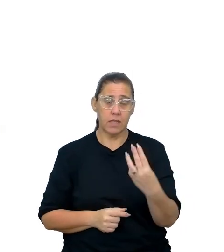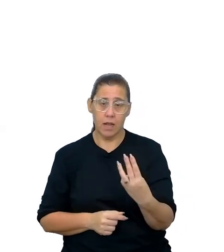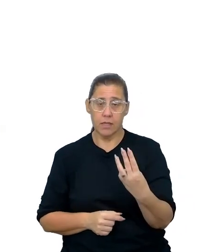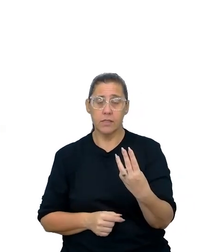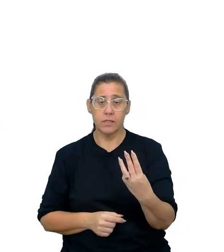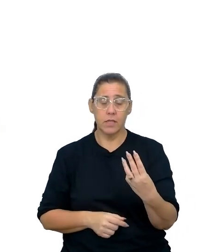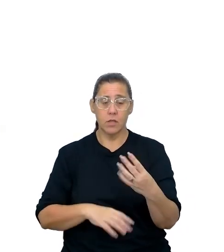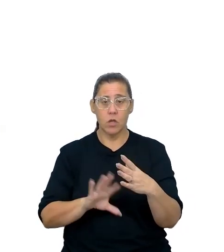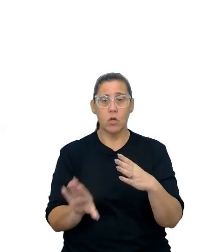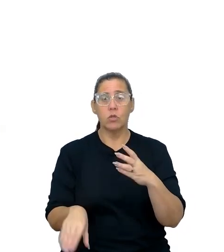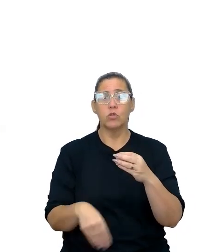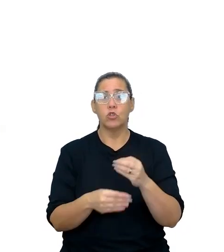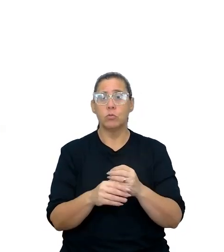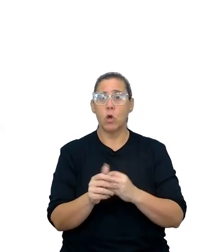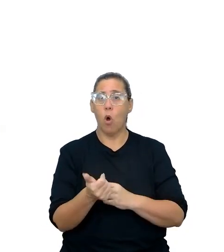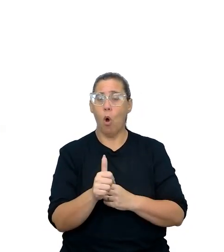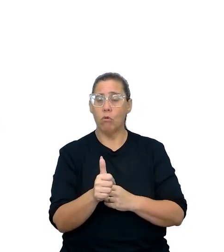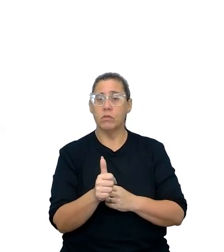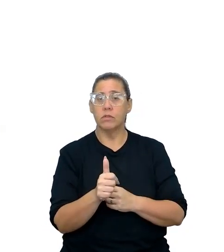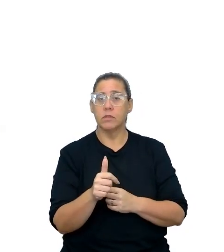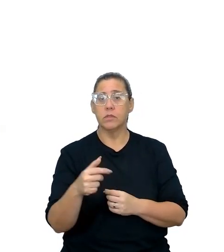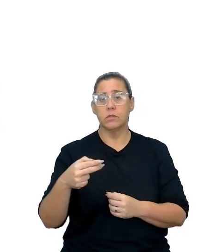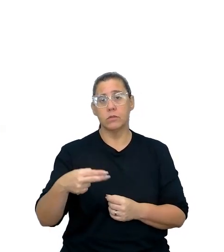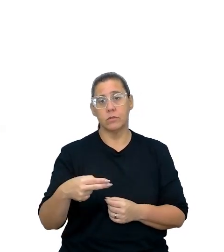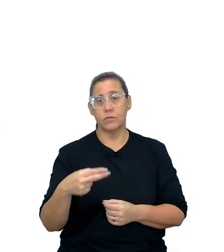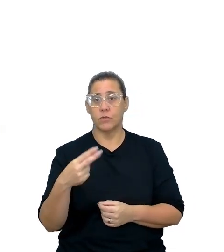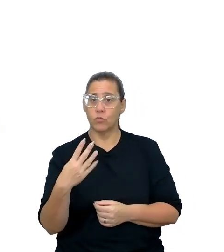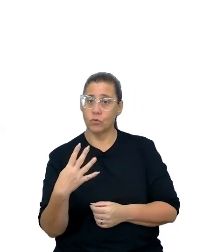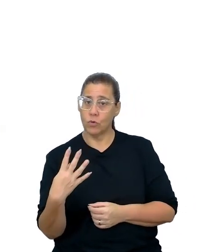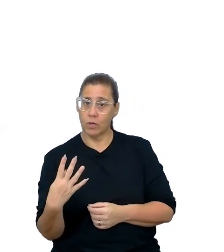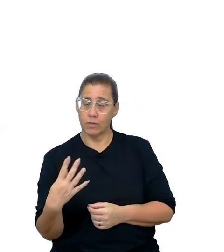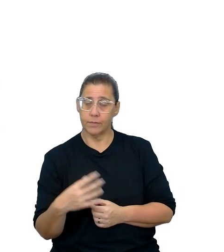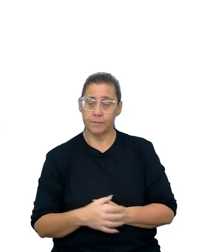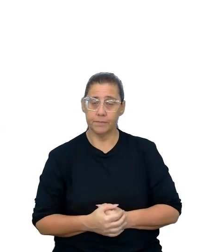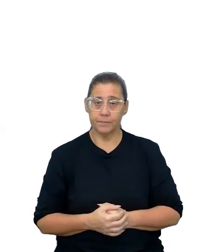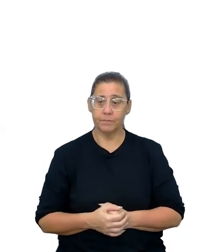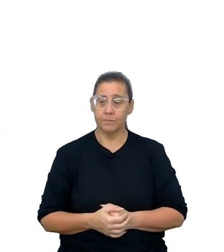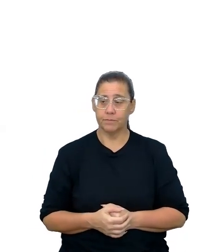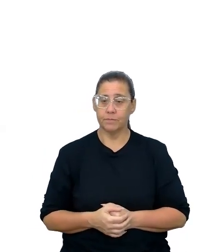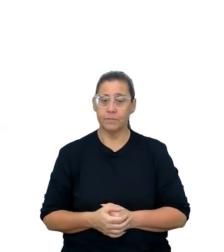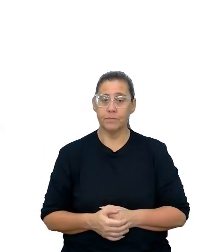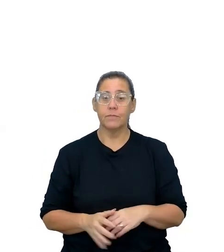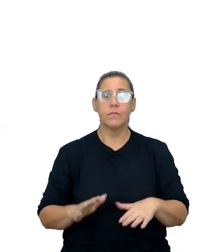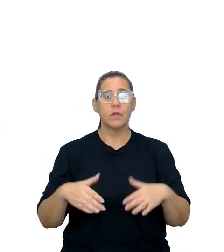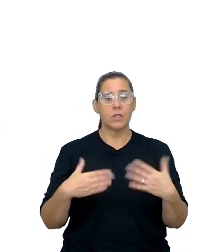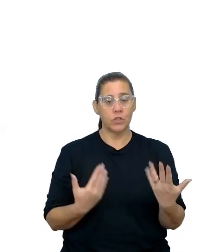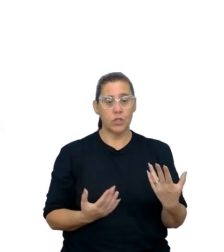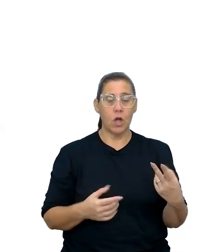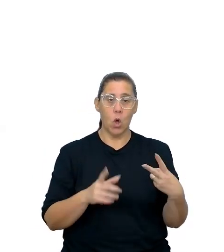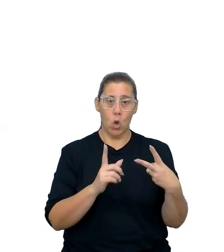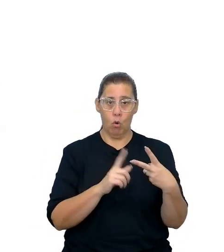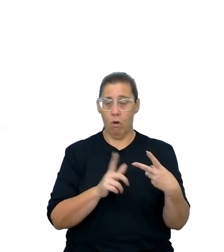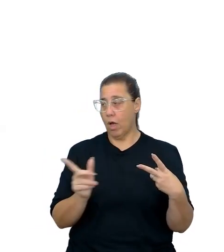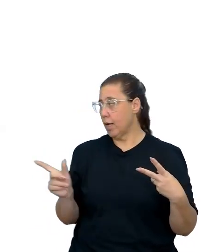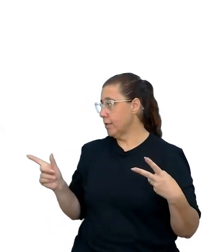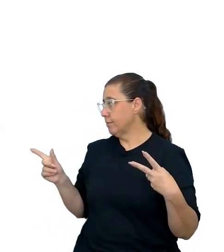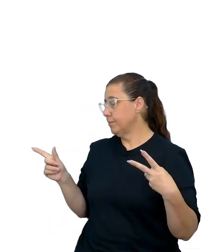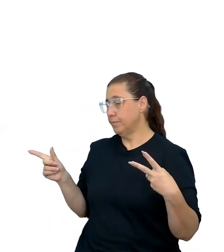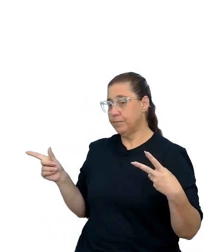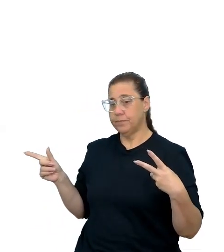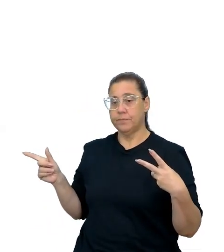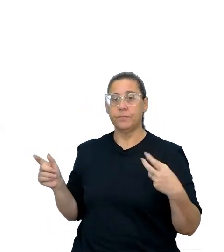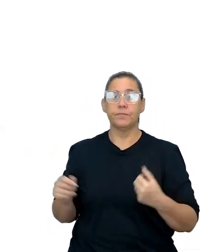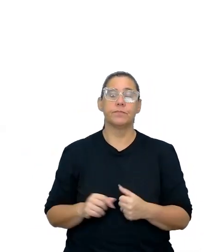que adicionando ao que já possuía, resultou em 24. Já a situação 2,